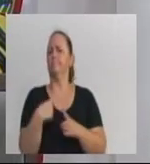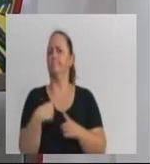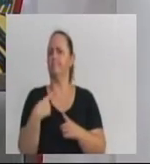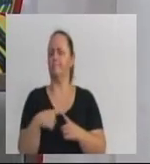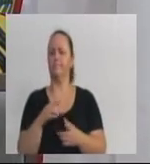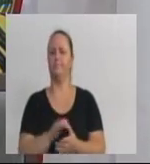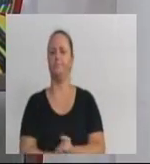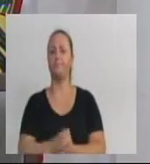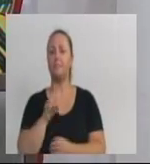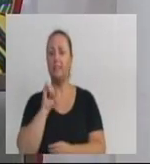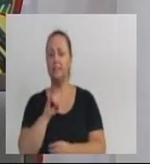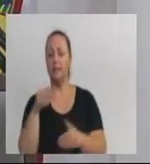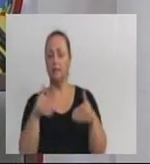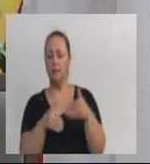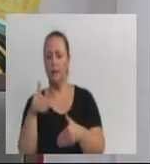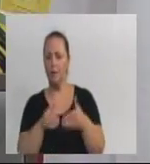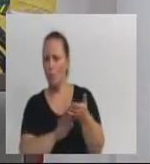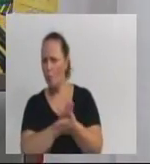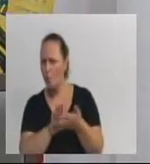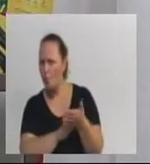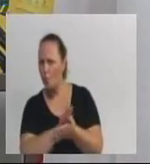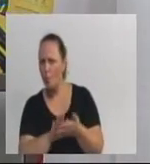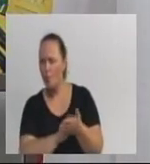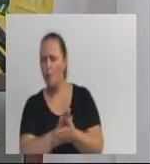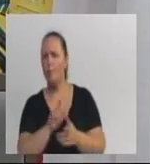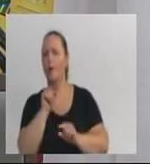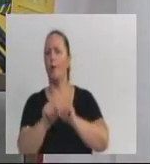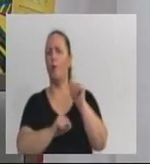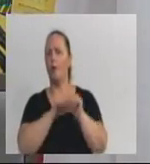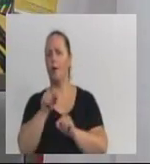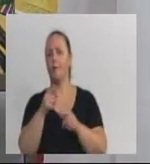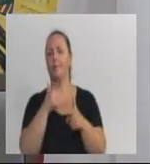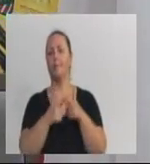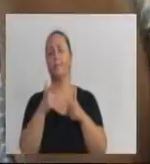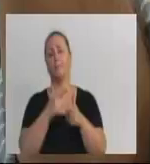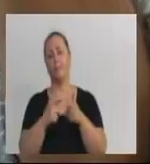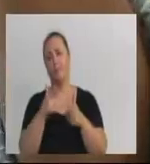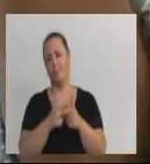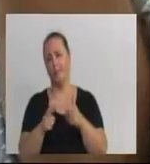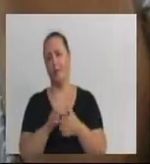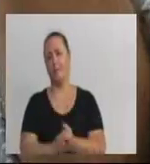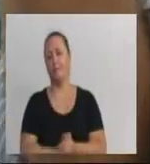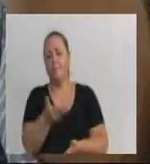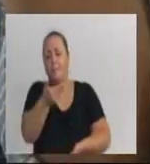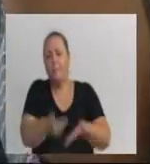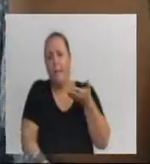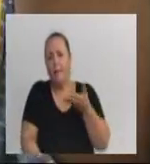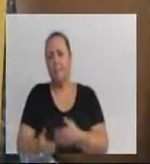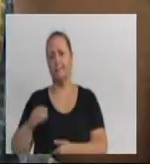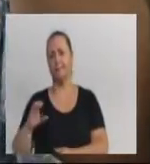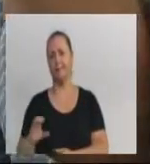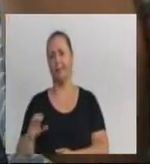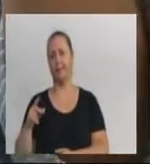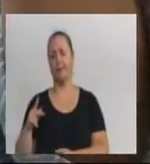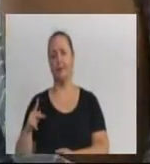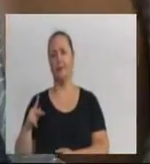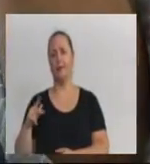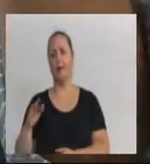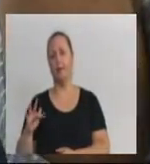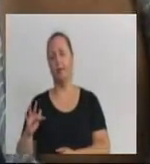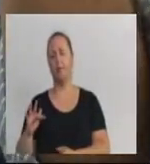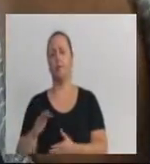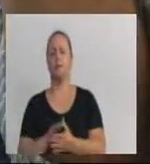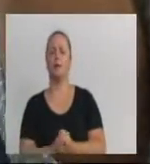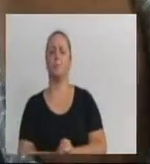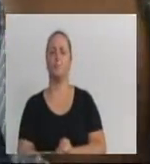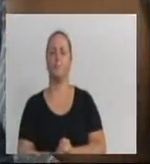não participação das pessoas vai trazer uma implicação que é a perca do seu CPF. Vereador Becker,